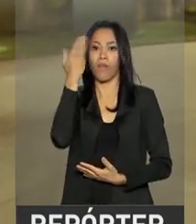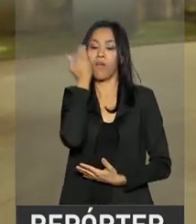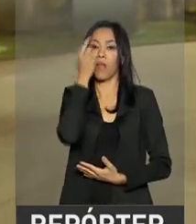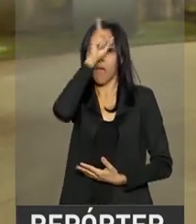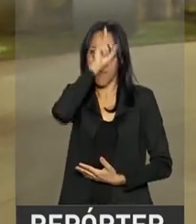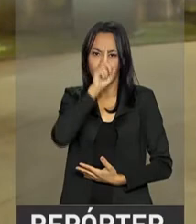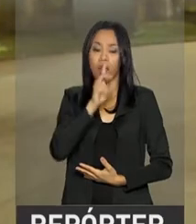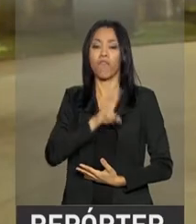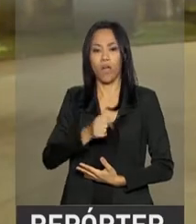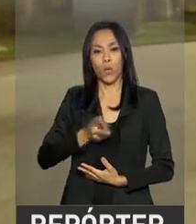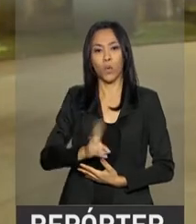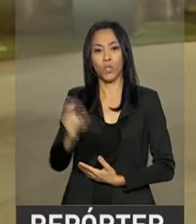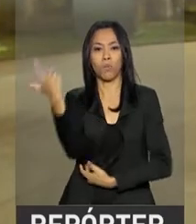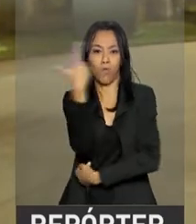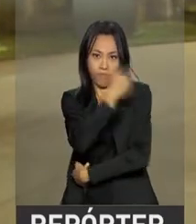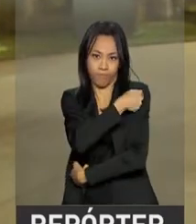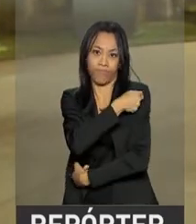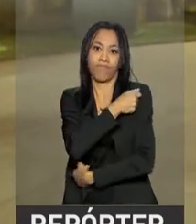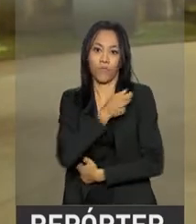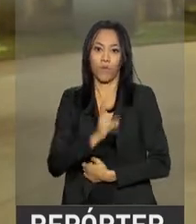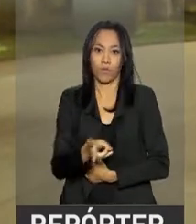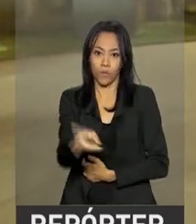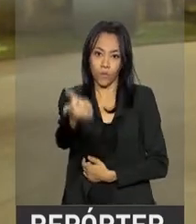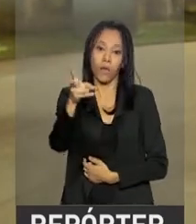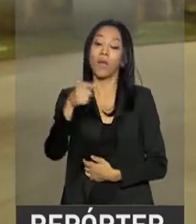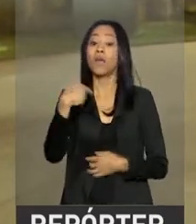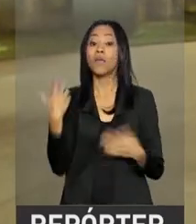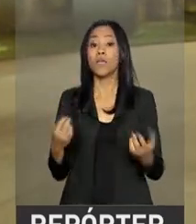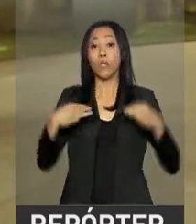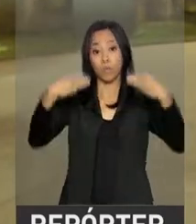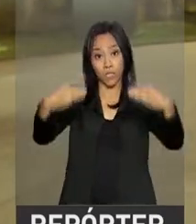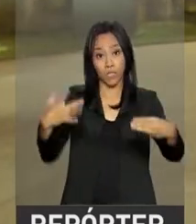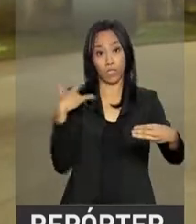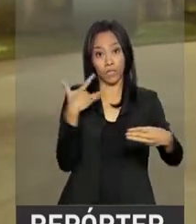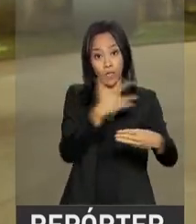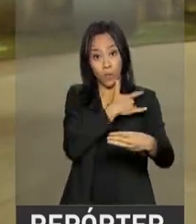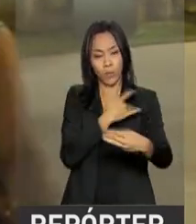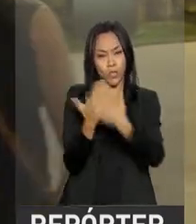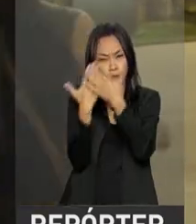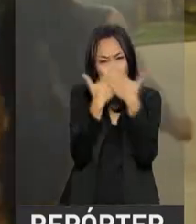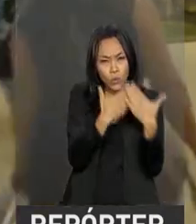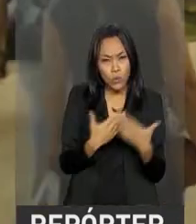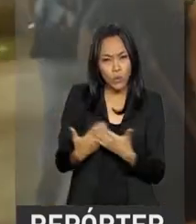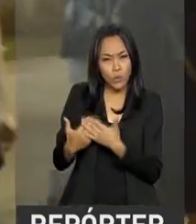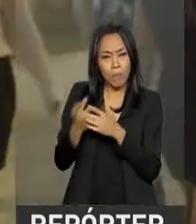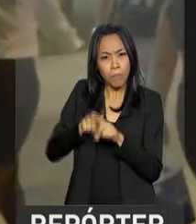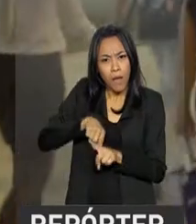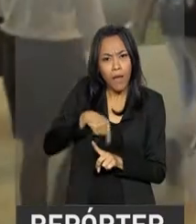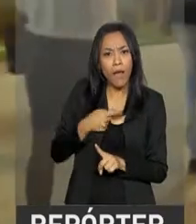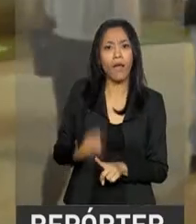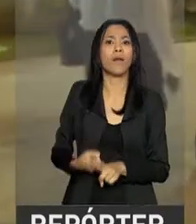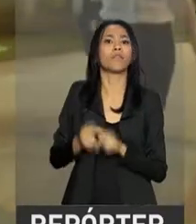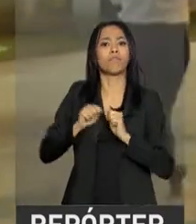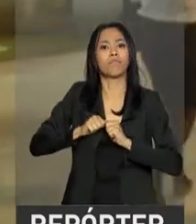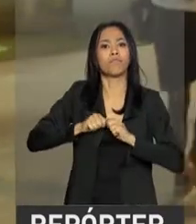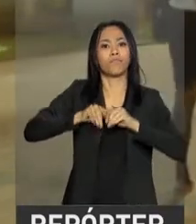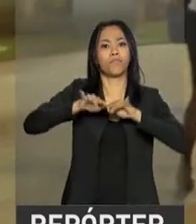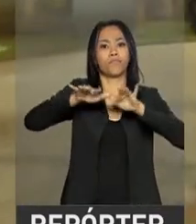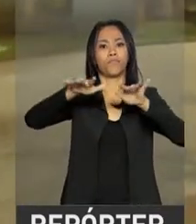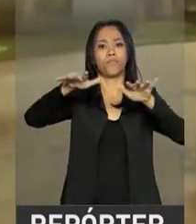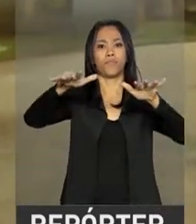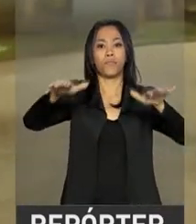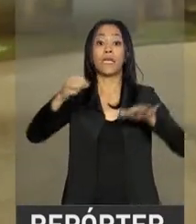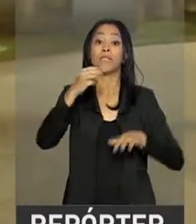continuar com a campanha de vacinação eo ministério da saúde estuda ampliar a imunização também para outros